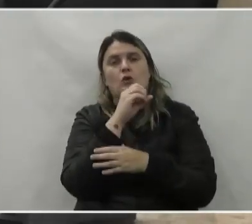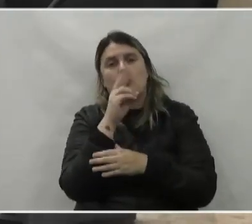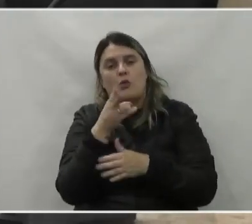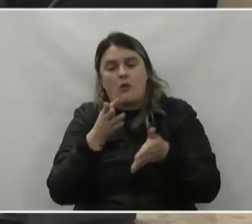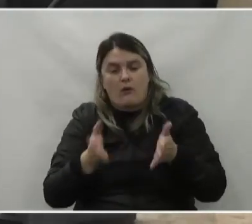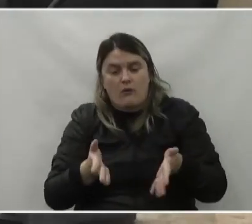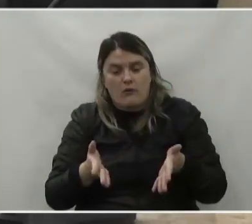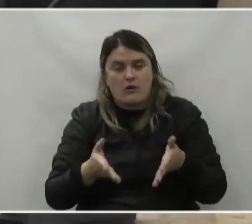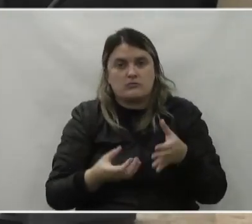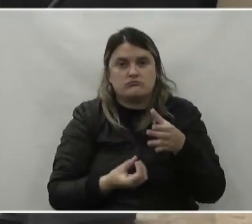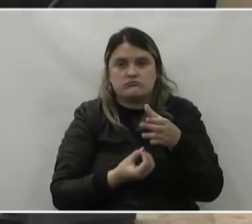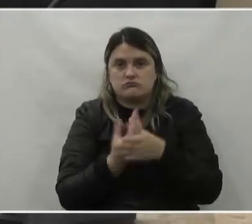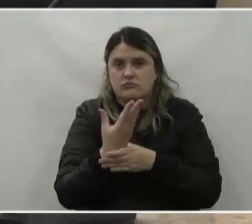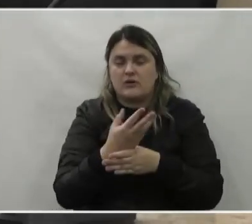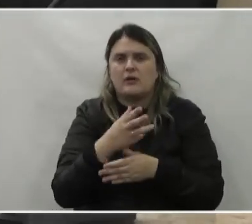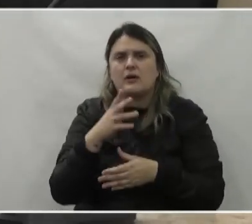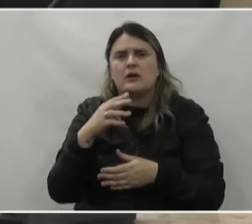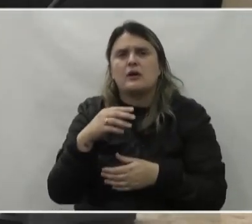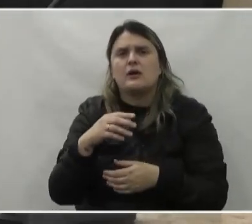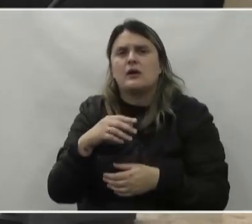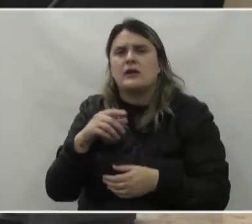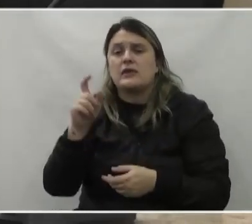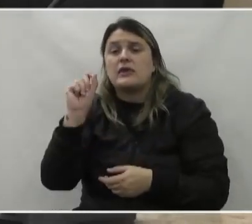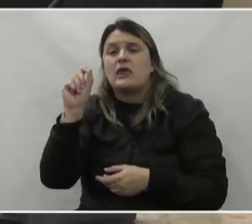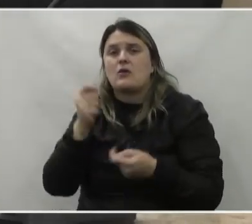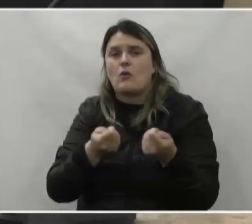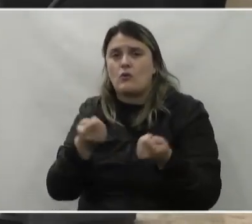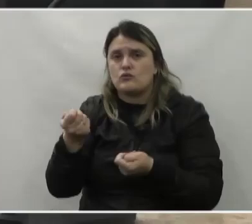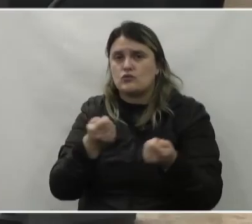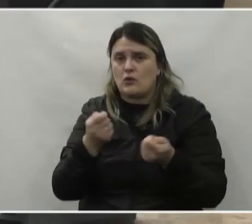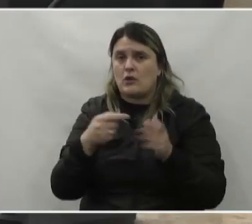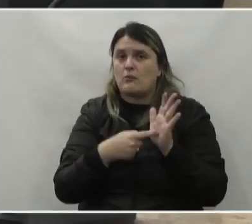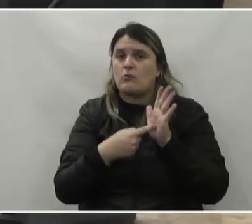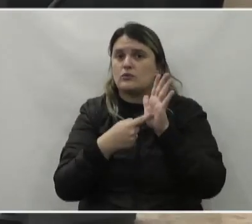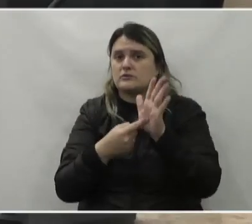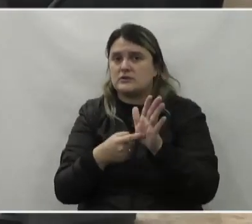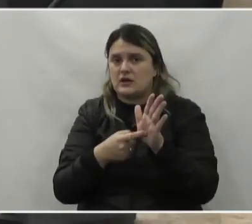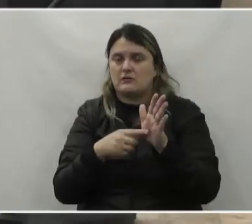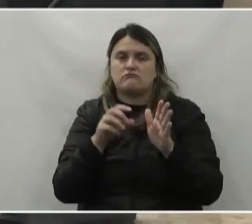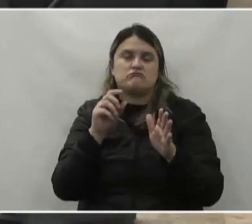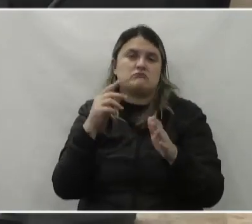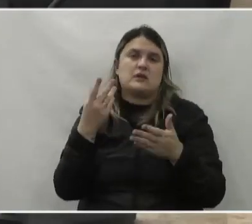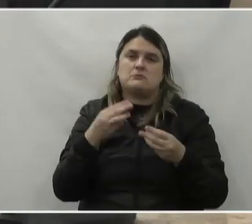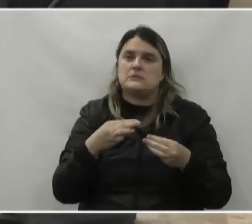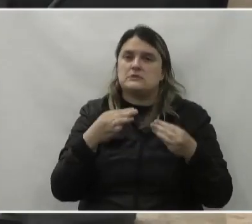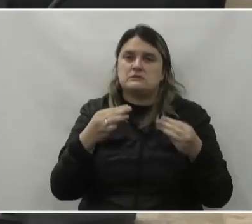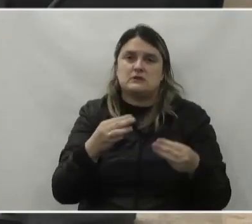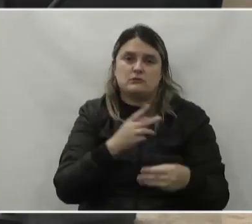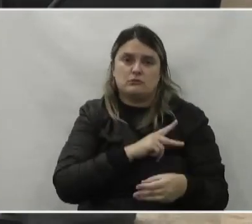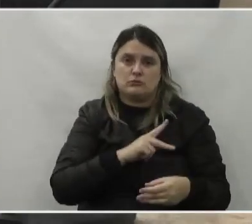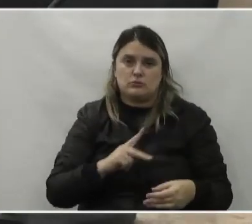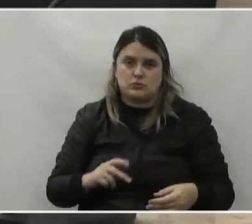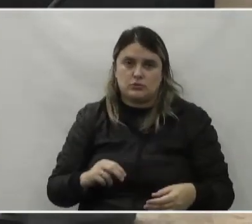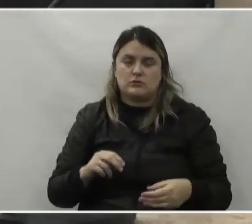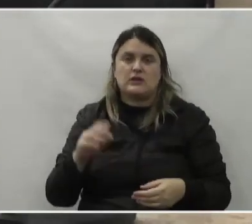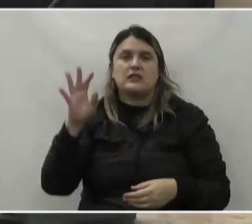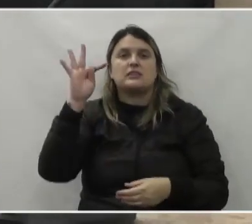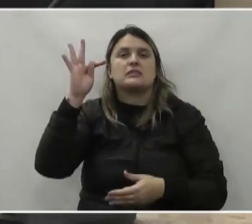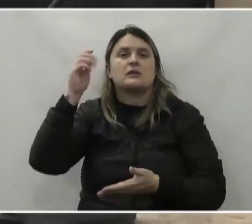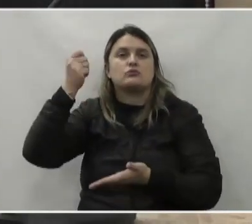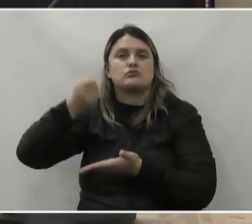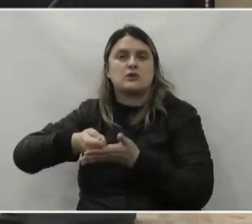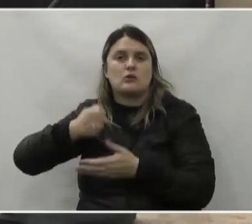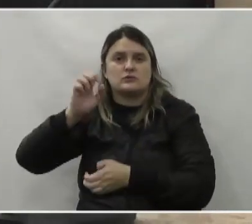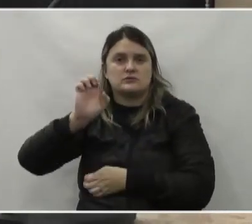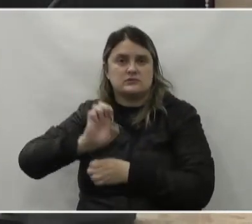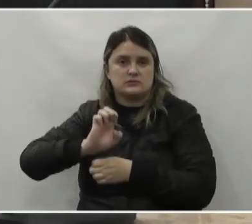presente mesmo, que seja apontado pelos órgãos controladores, Ministério Público, Tribunal de Contas do